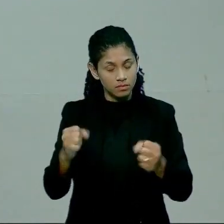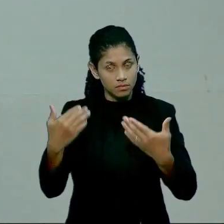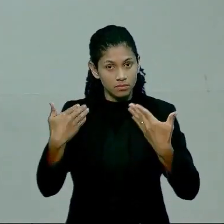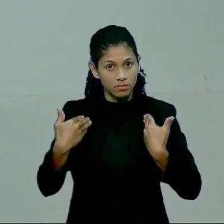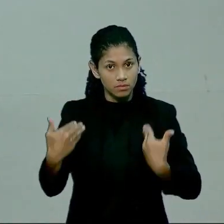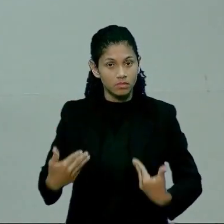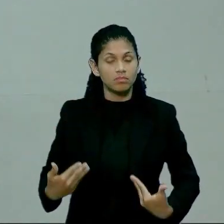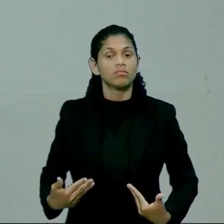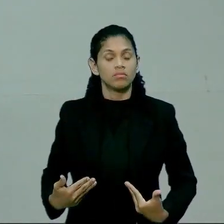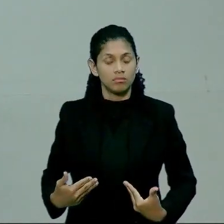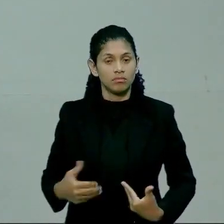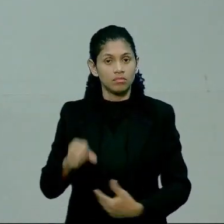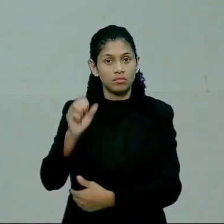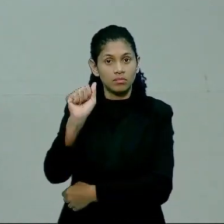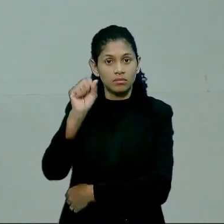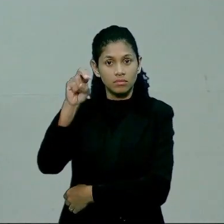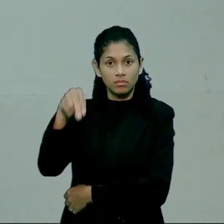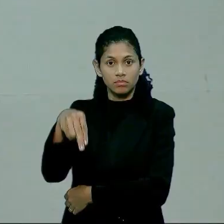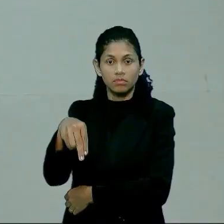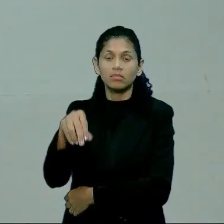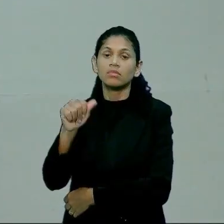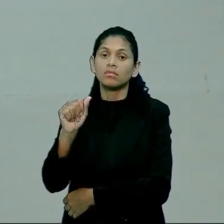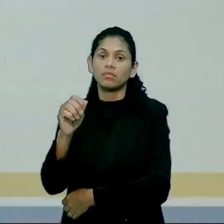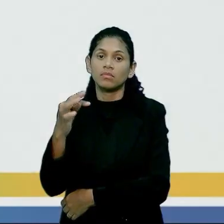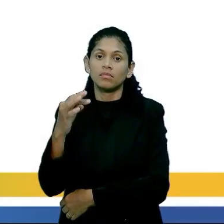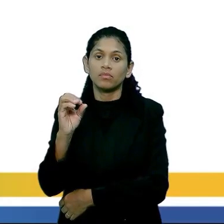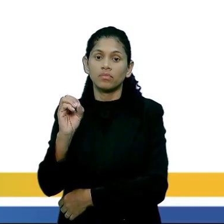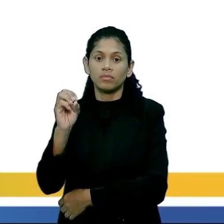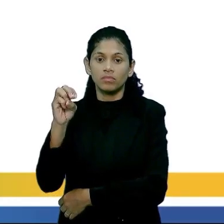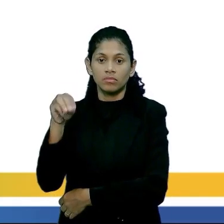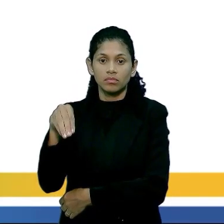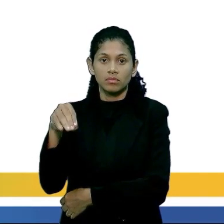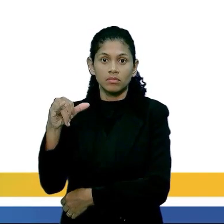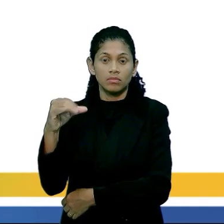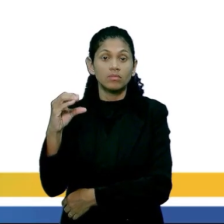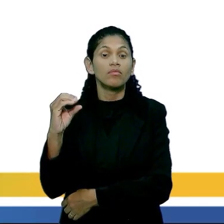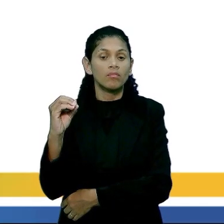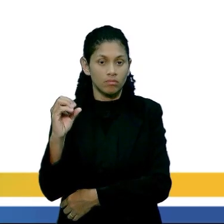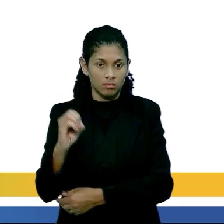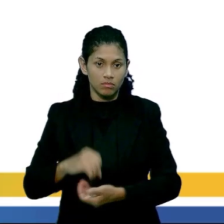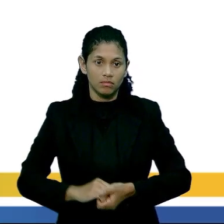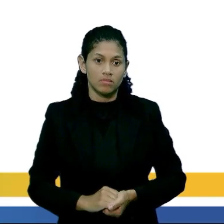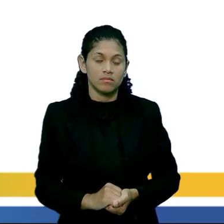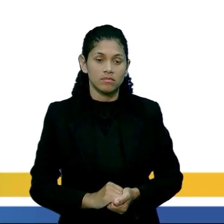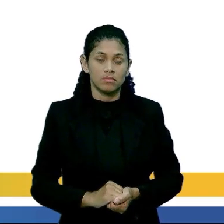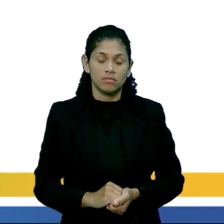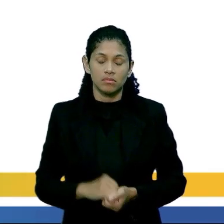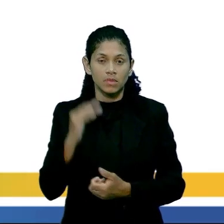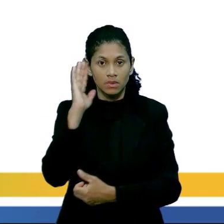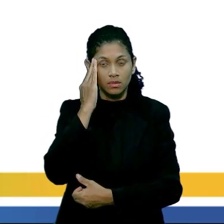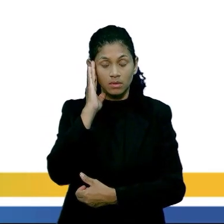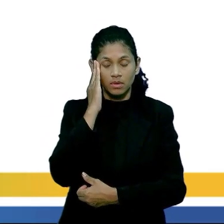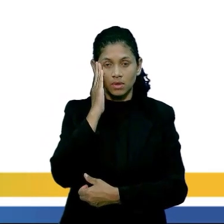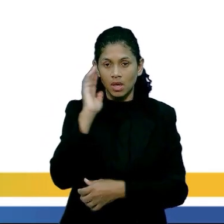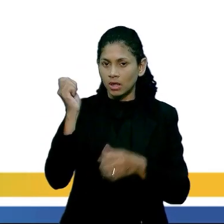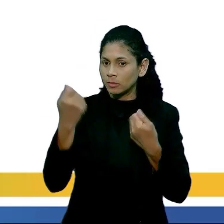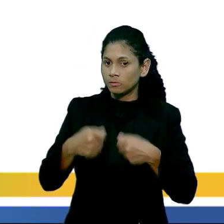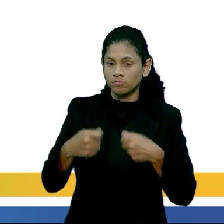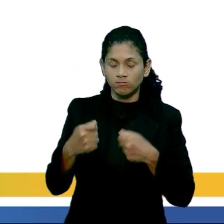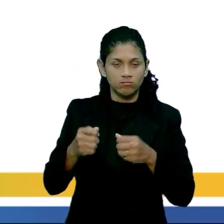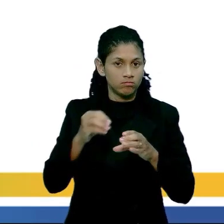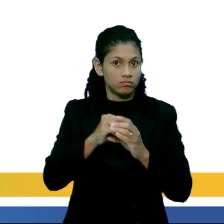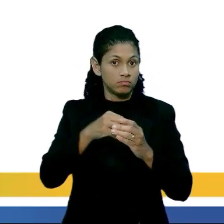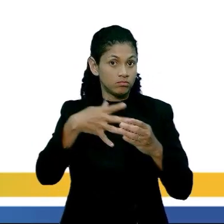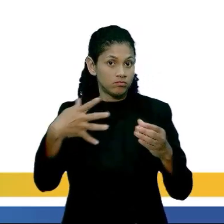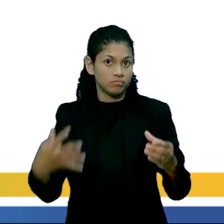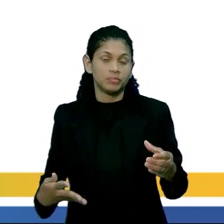entender o sistema anatômico, que foi o que a gente já mencionou, a estruturação, e entender que não necessariamente essas daí são as características